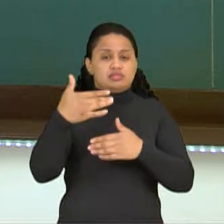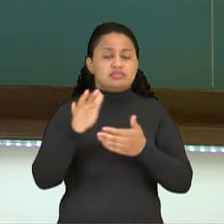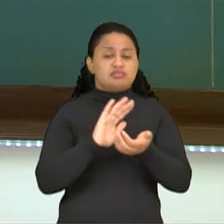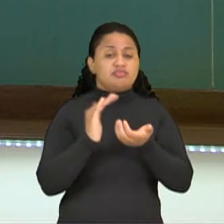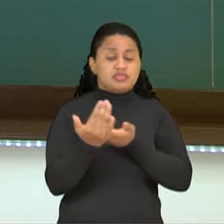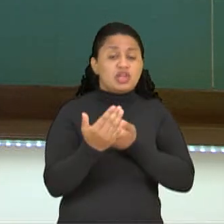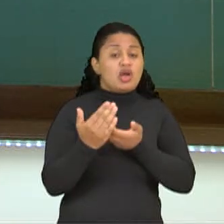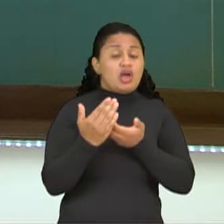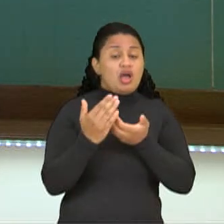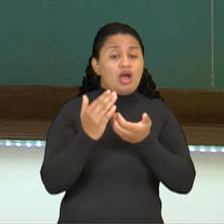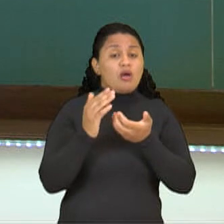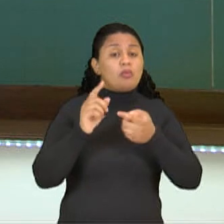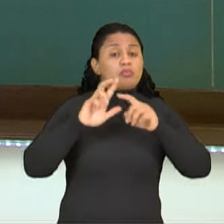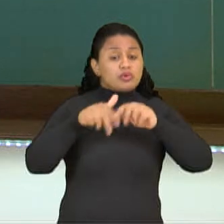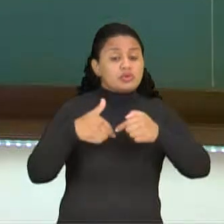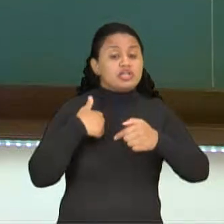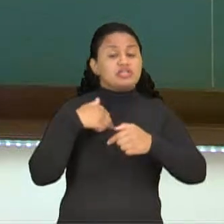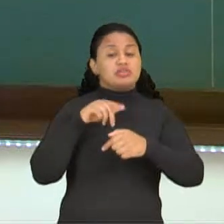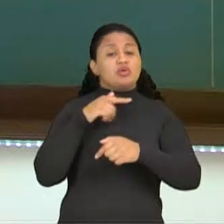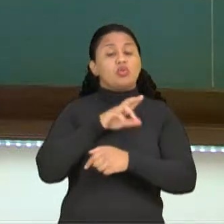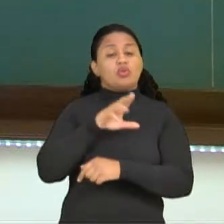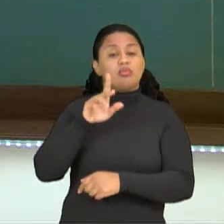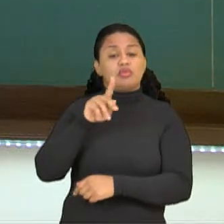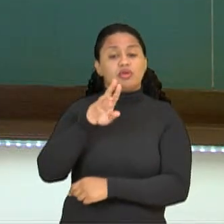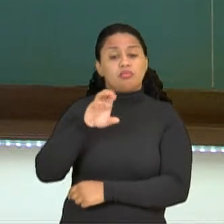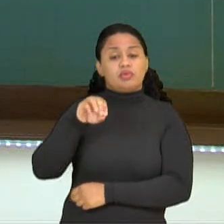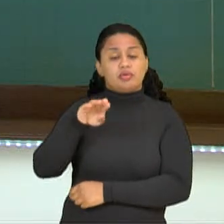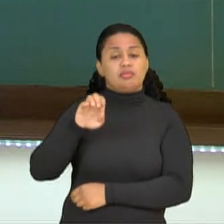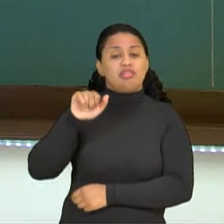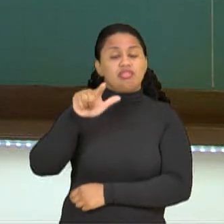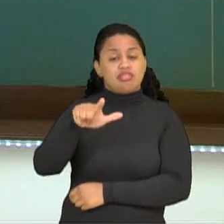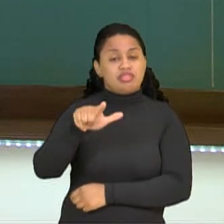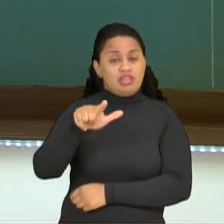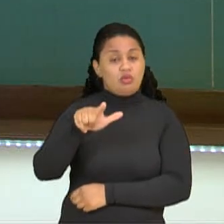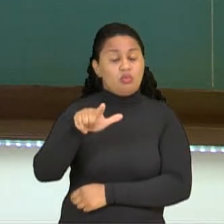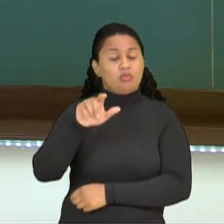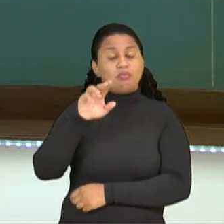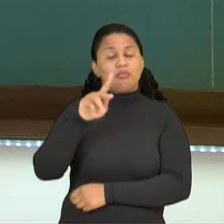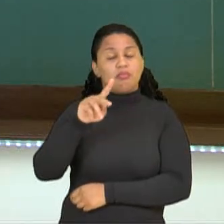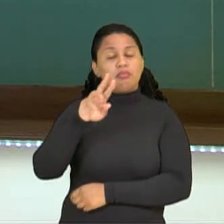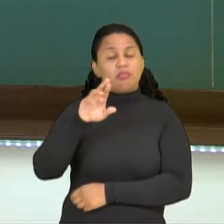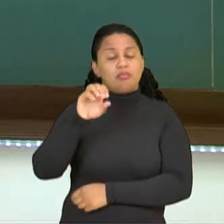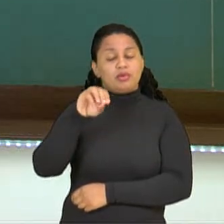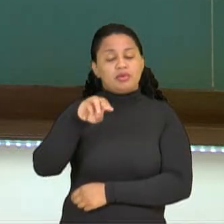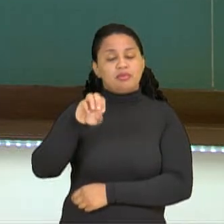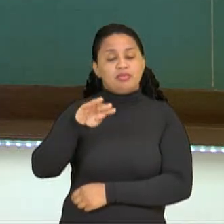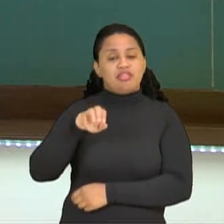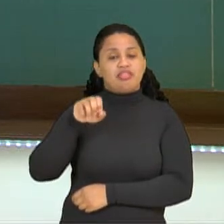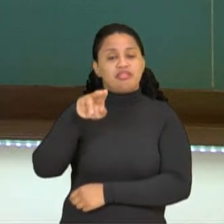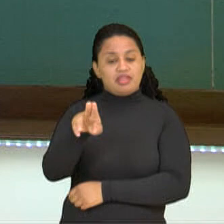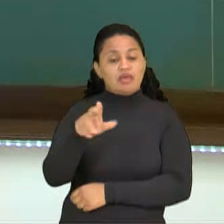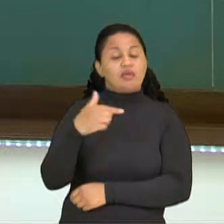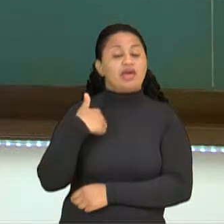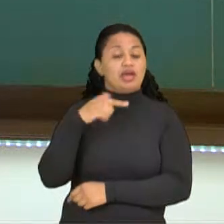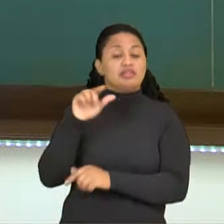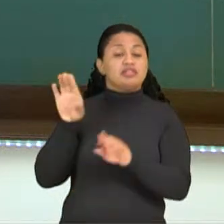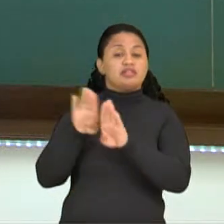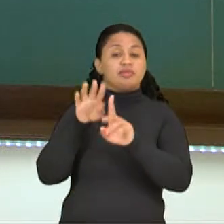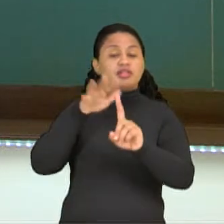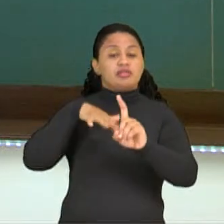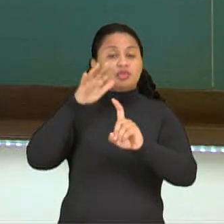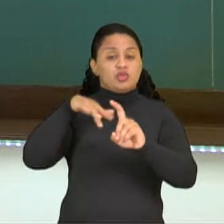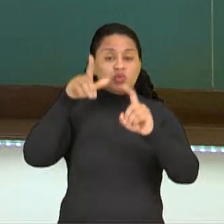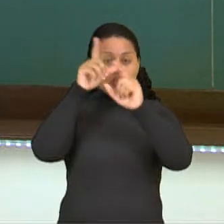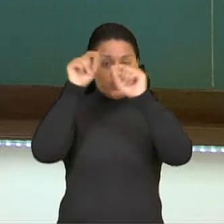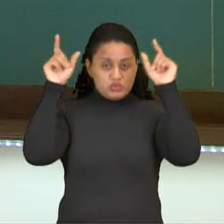Moderno. Prometeu era justamente uma das figuras da mitologia grega, né? Aqui atualizada por Mary Shelley